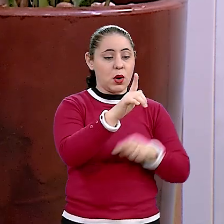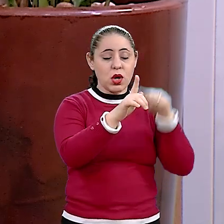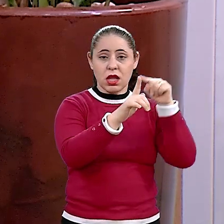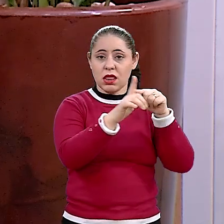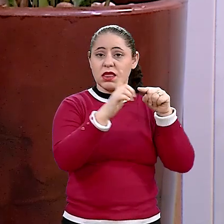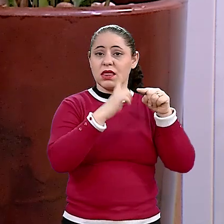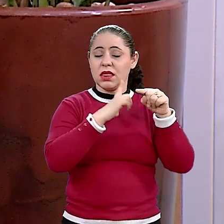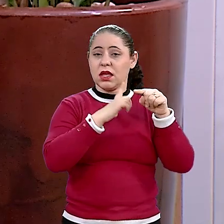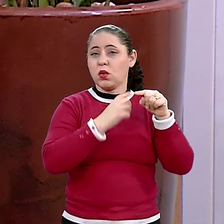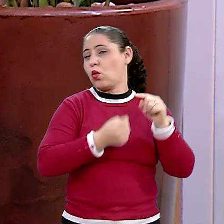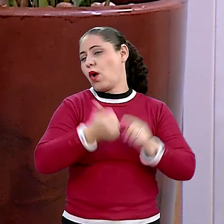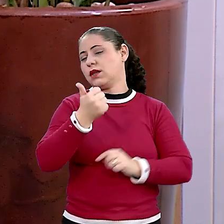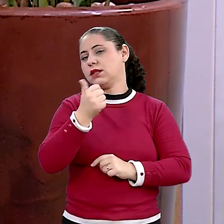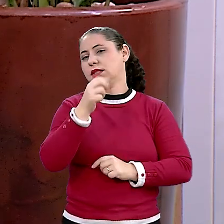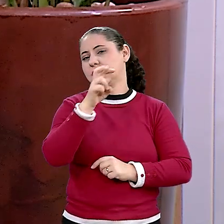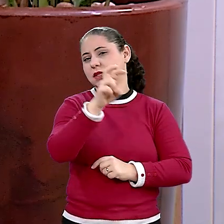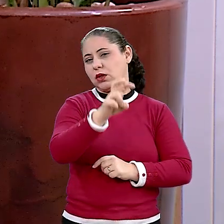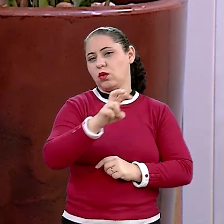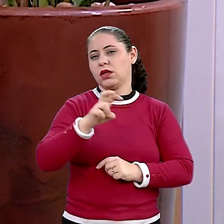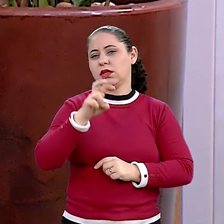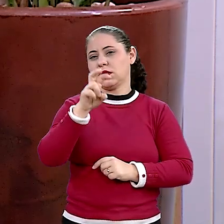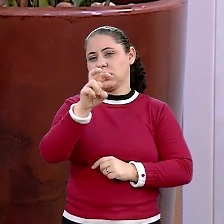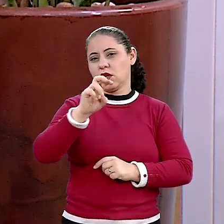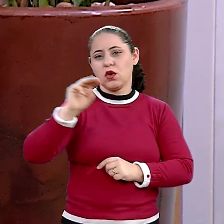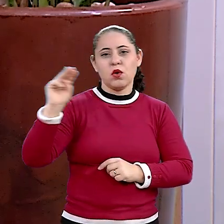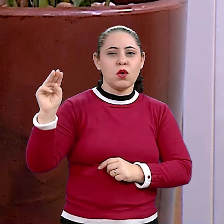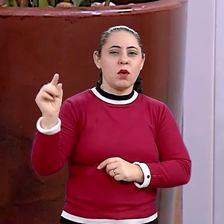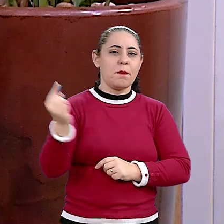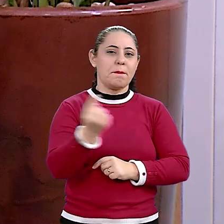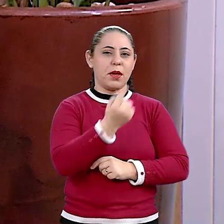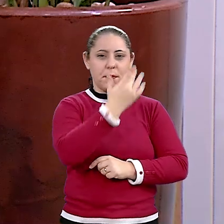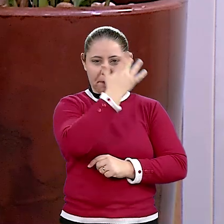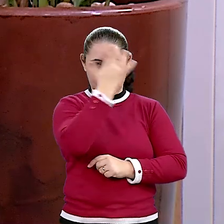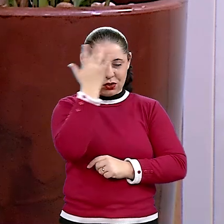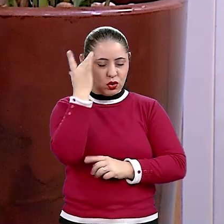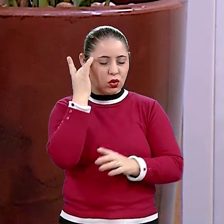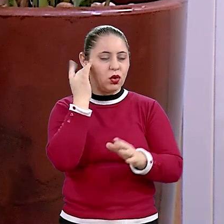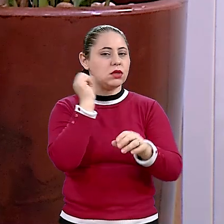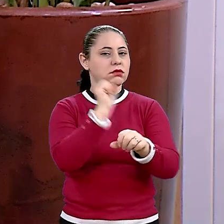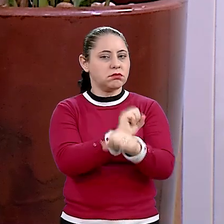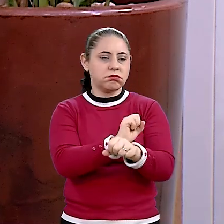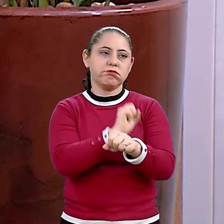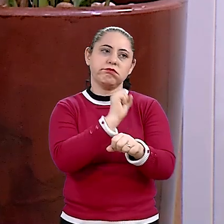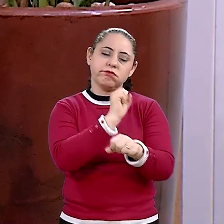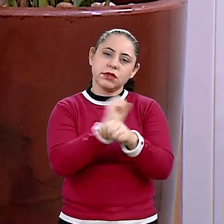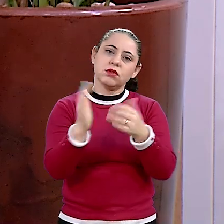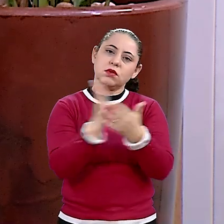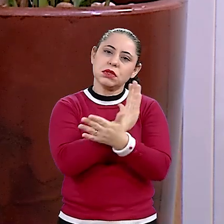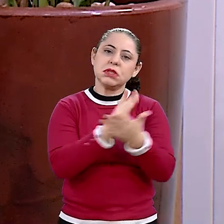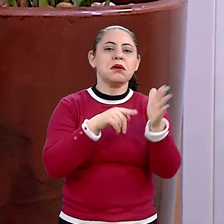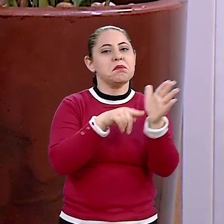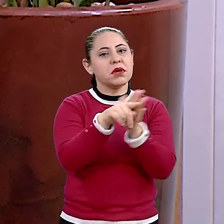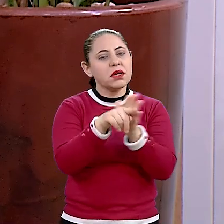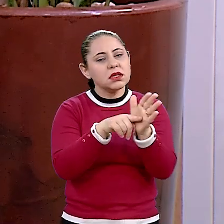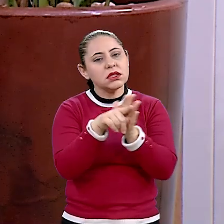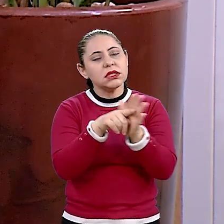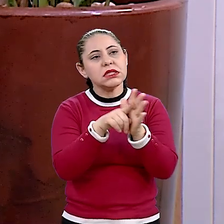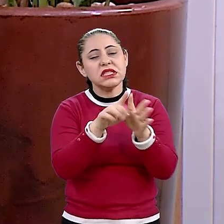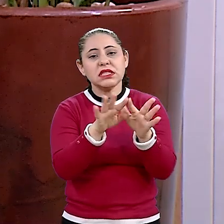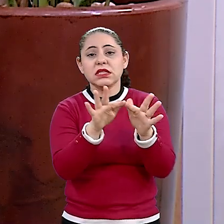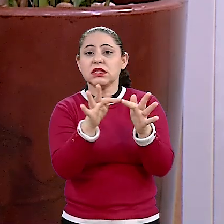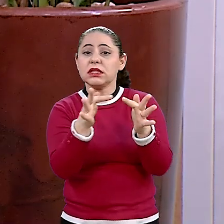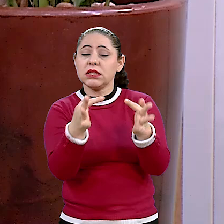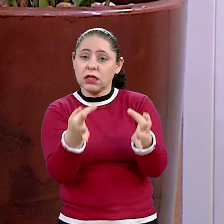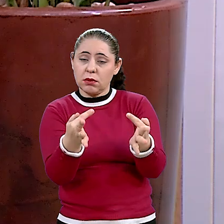Grande, quase 55 mil pessoas aguardando algum tipo de procedimento, seja procedimentos